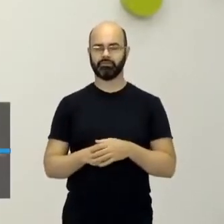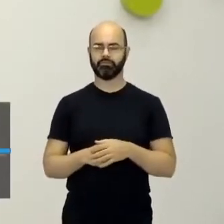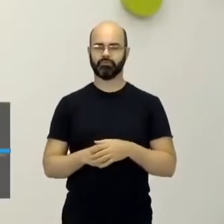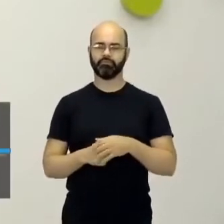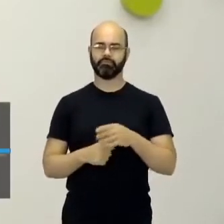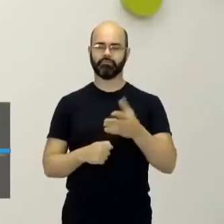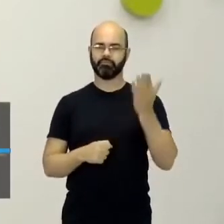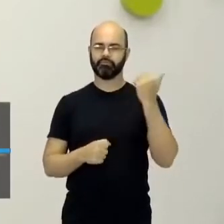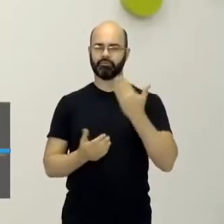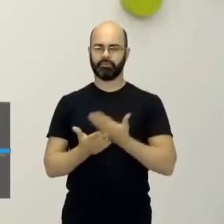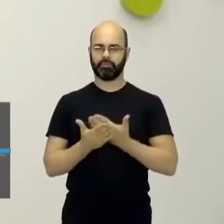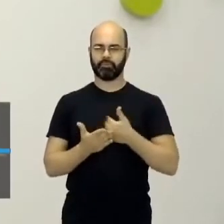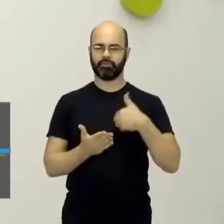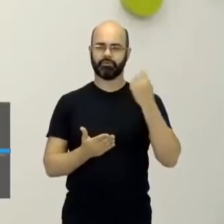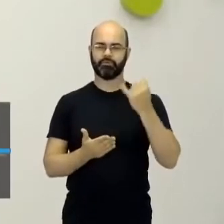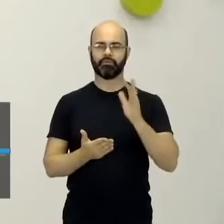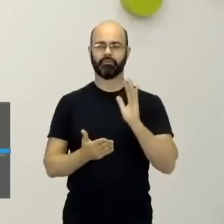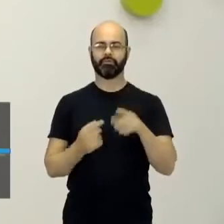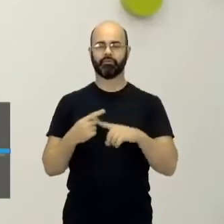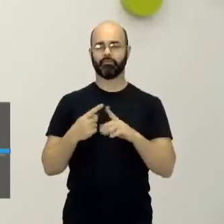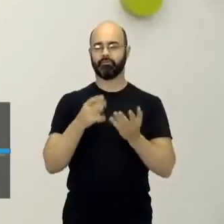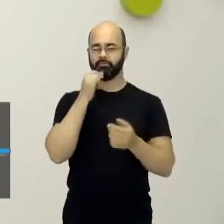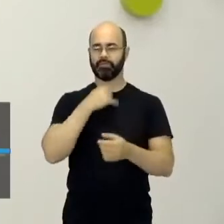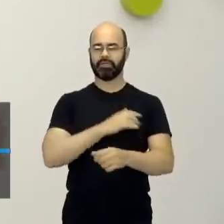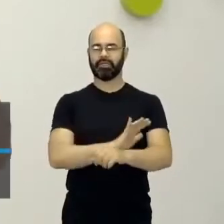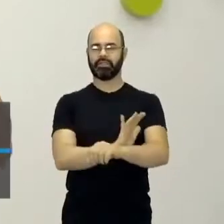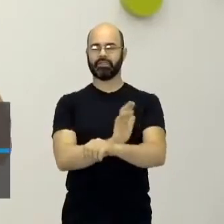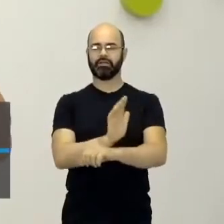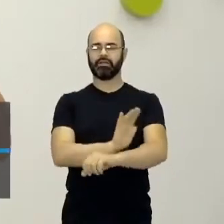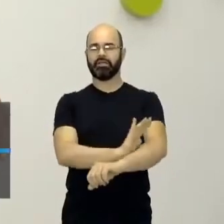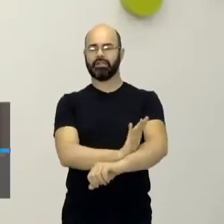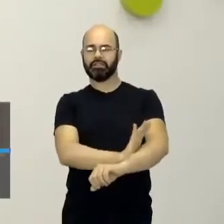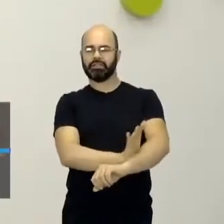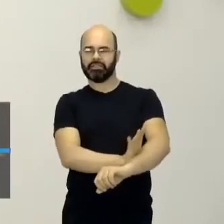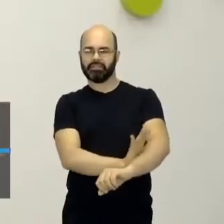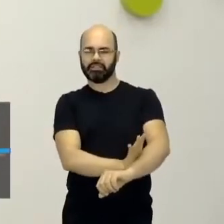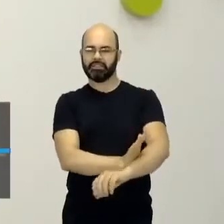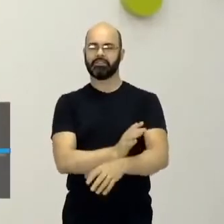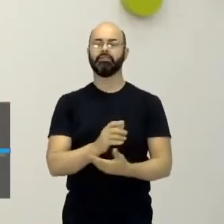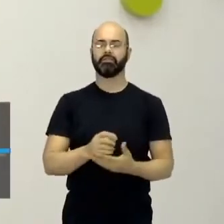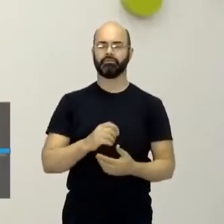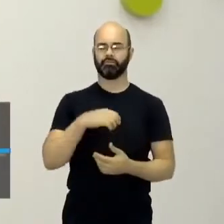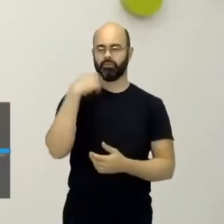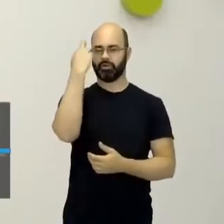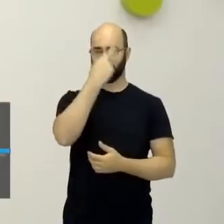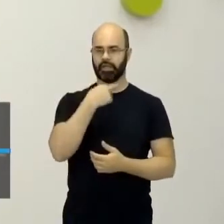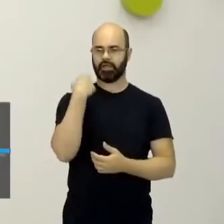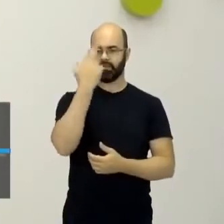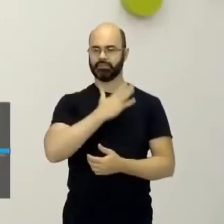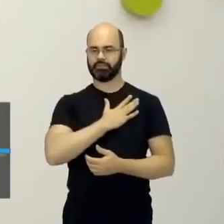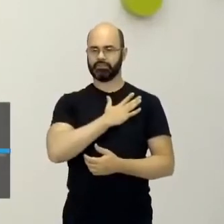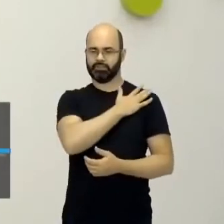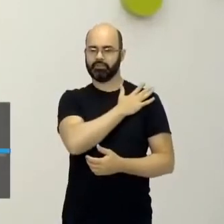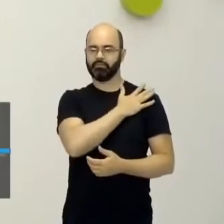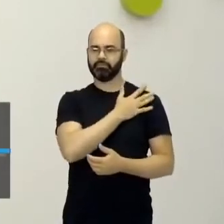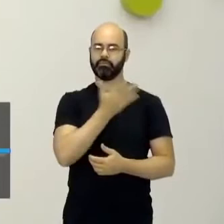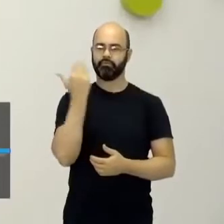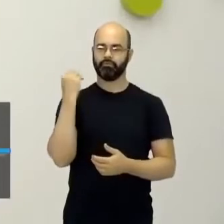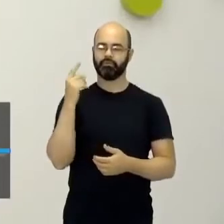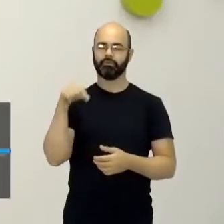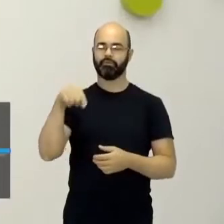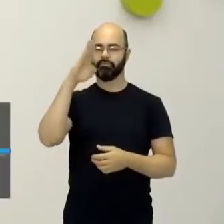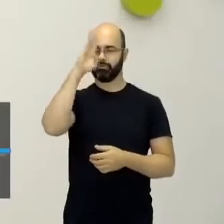falei em outras aulas, que o racismo é uma permanência histórica da escravidão do Brasil